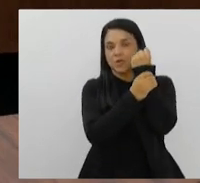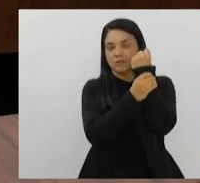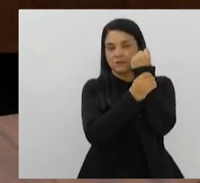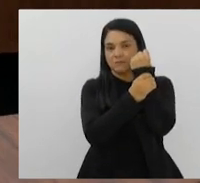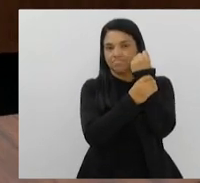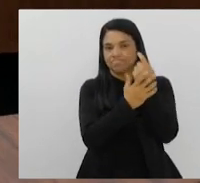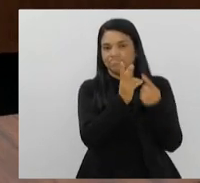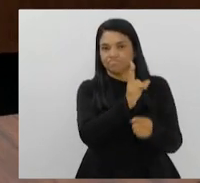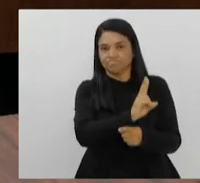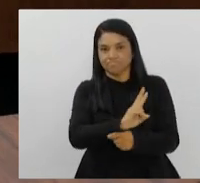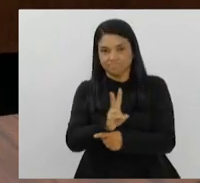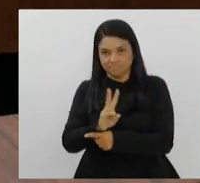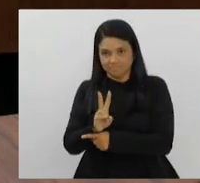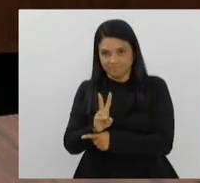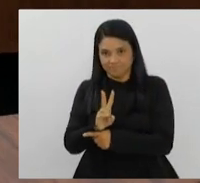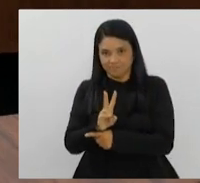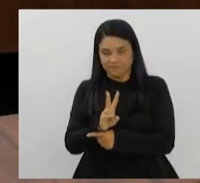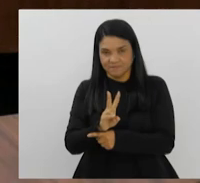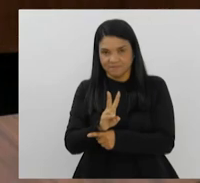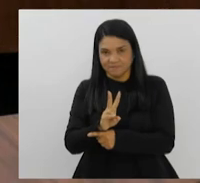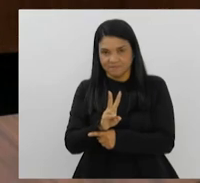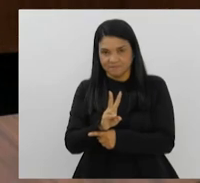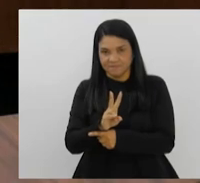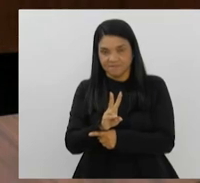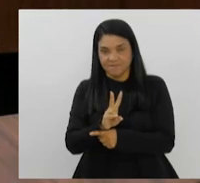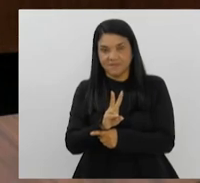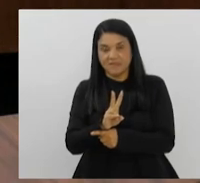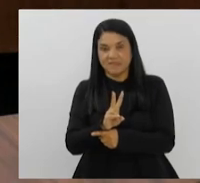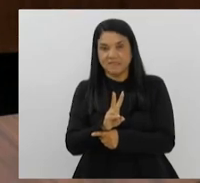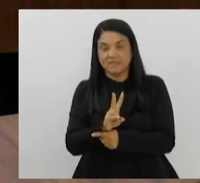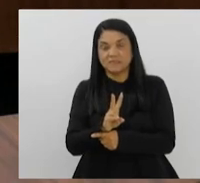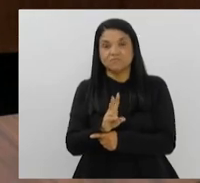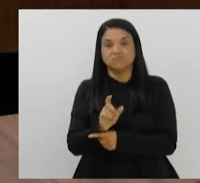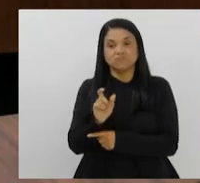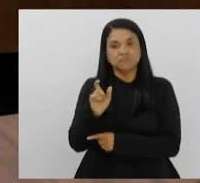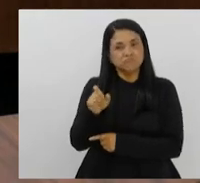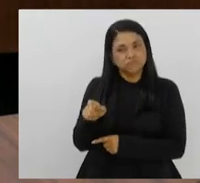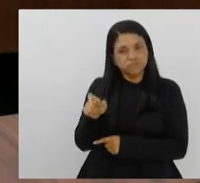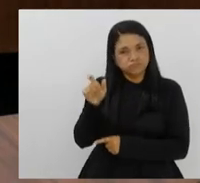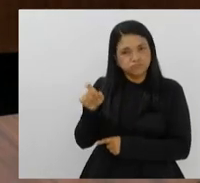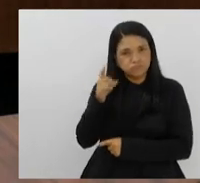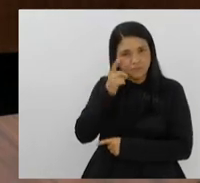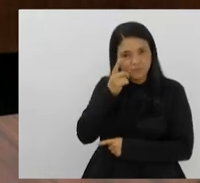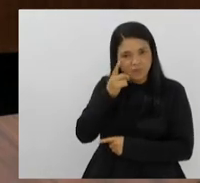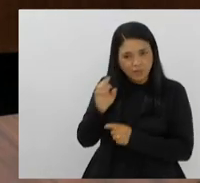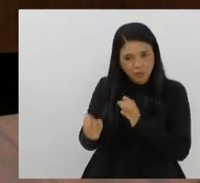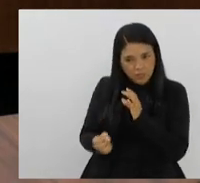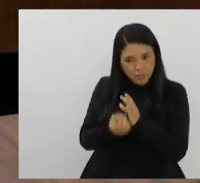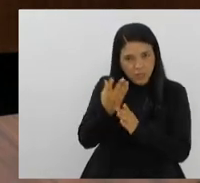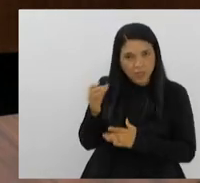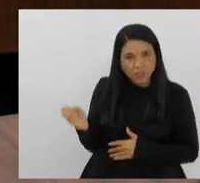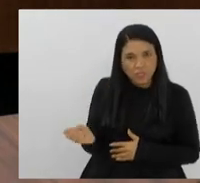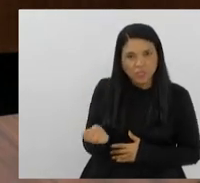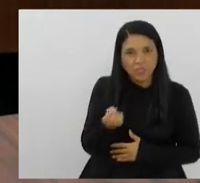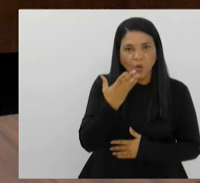Presente. Então, primeira hipótese. Ele vai criar um programa, ele quer que crie um novo